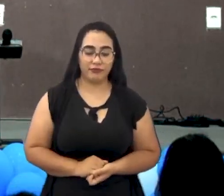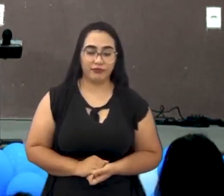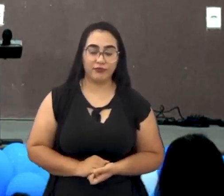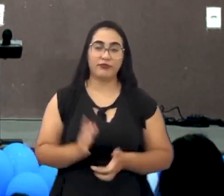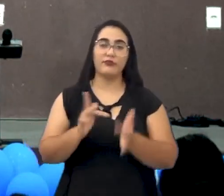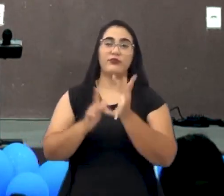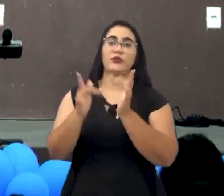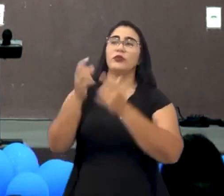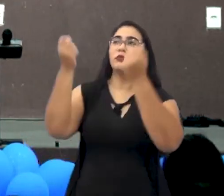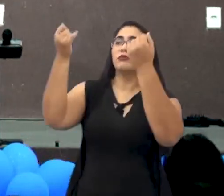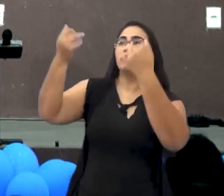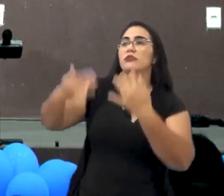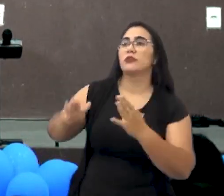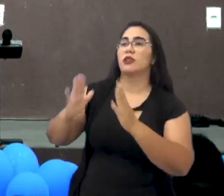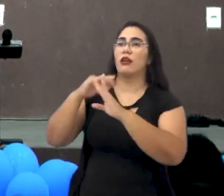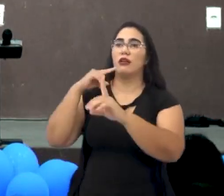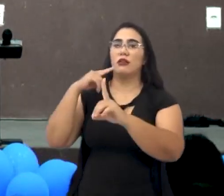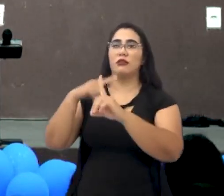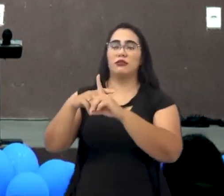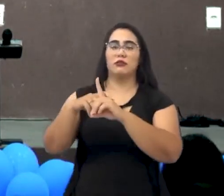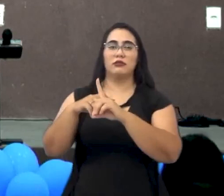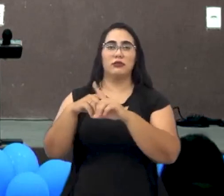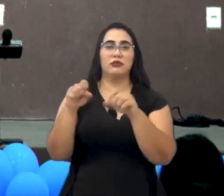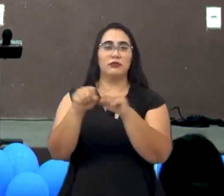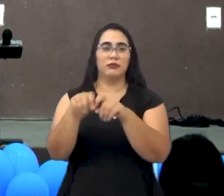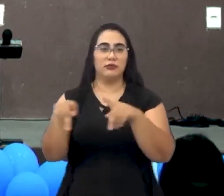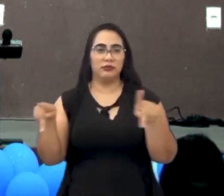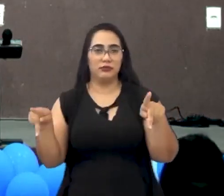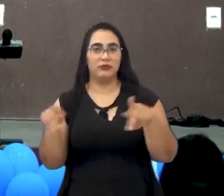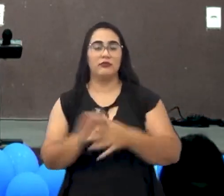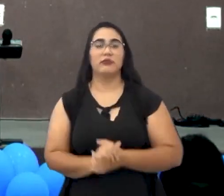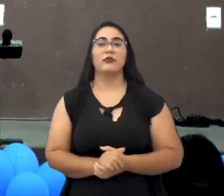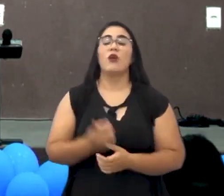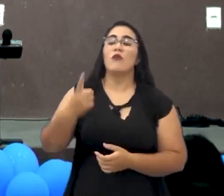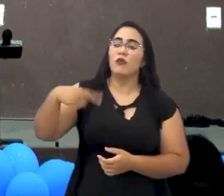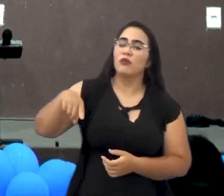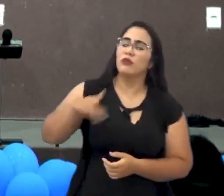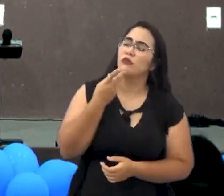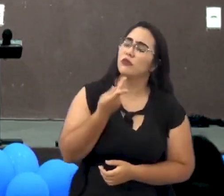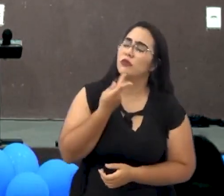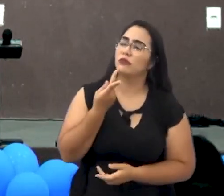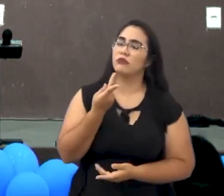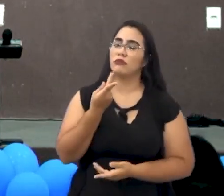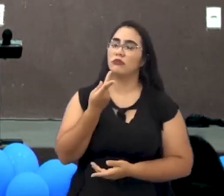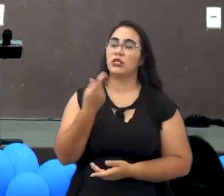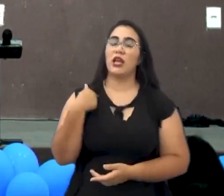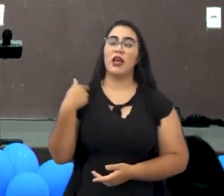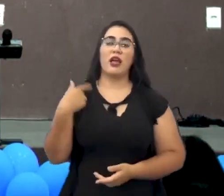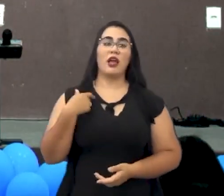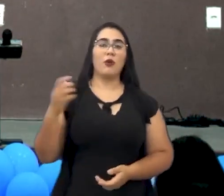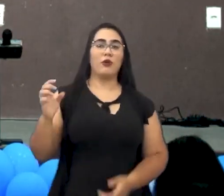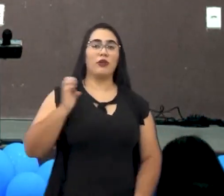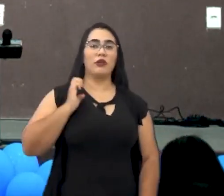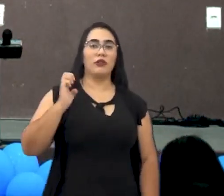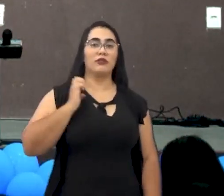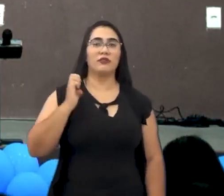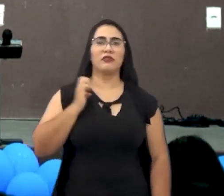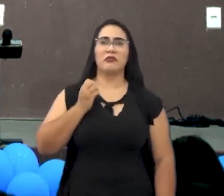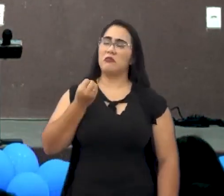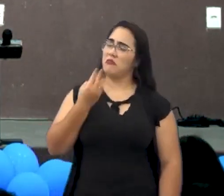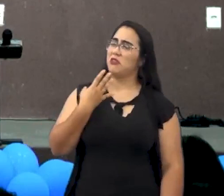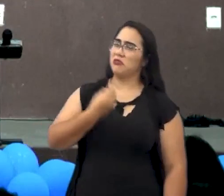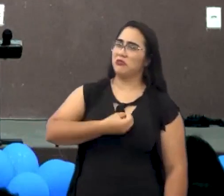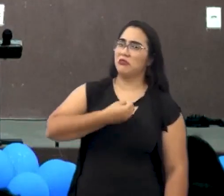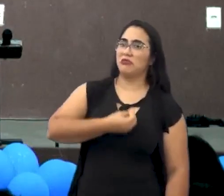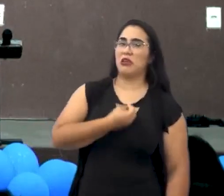Jesus dizendo para a igreja de Apocalipse 3, 17 a 19. Você diz: sou rico, estou bem de vida